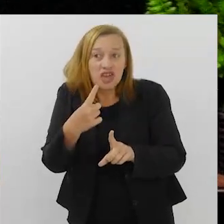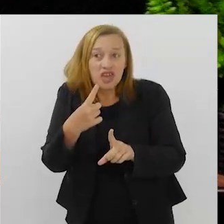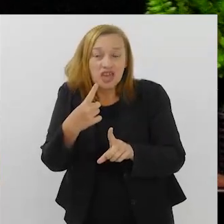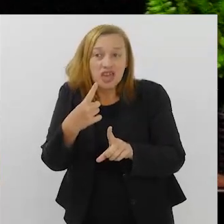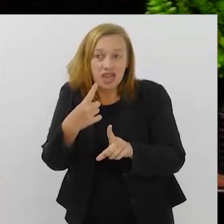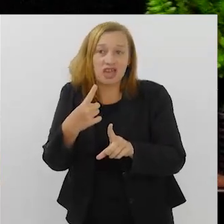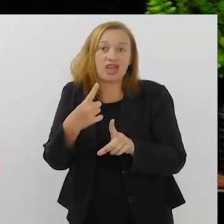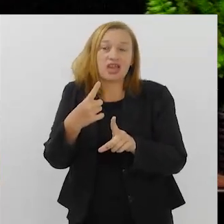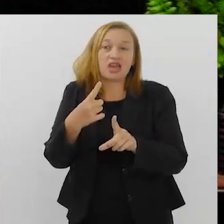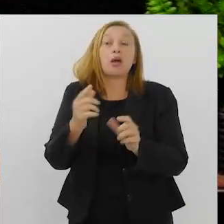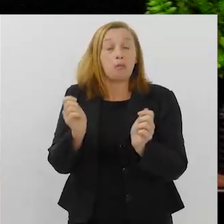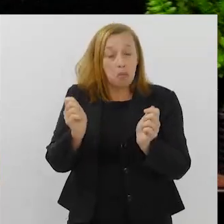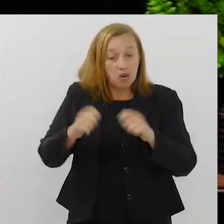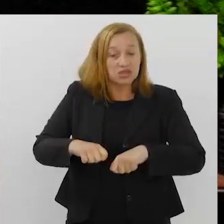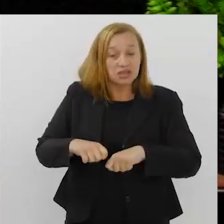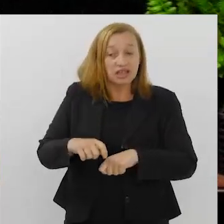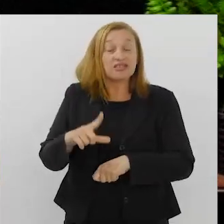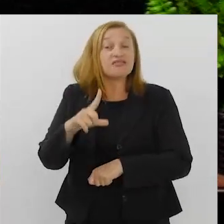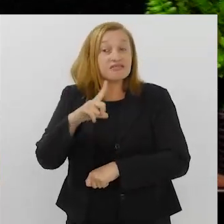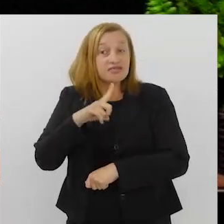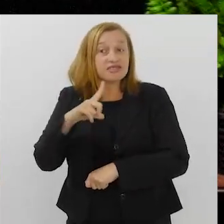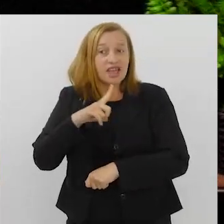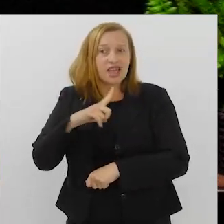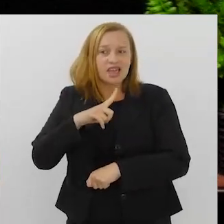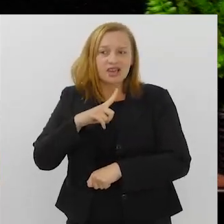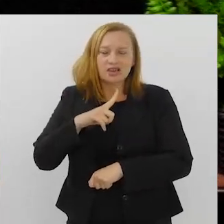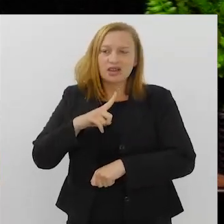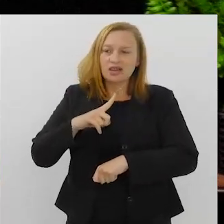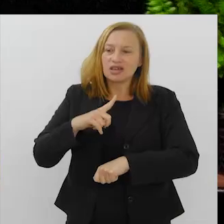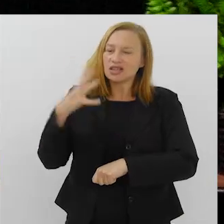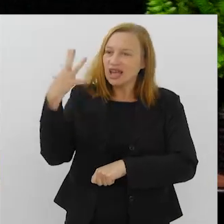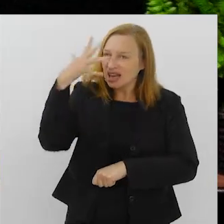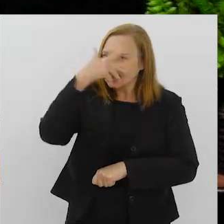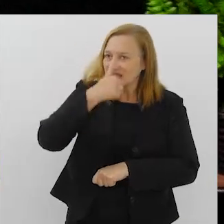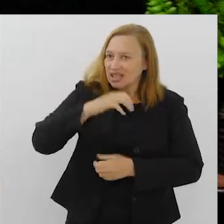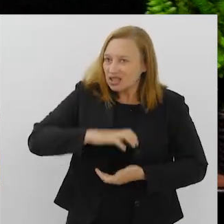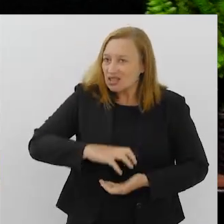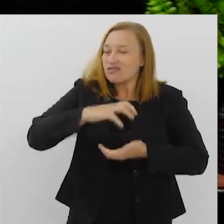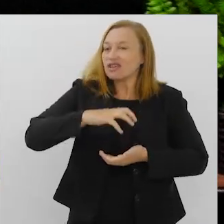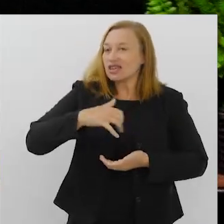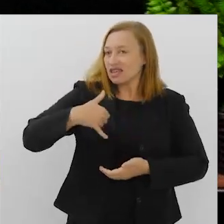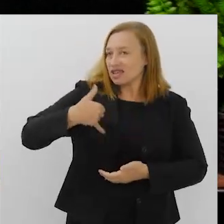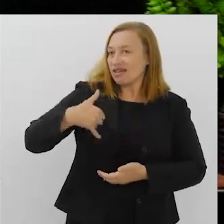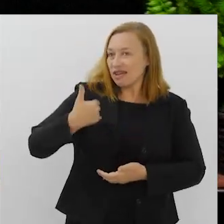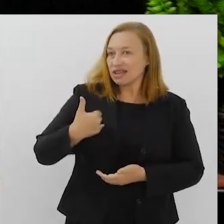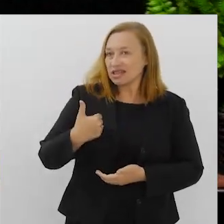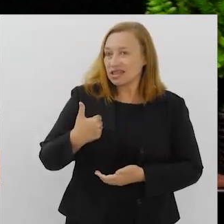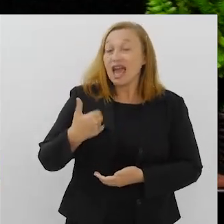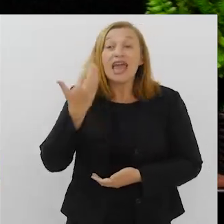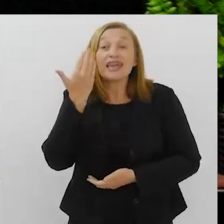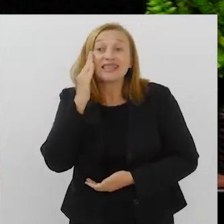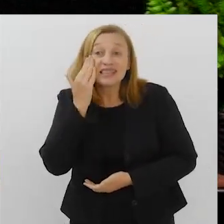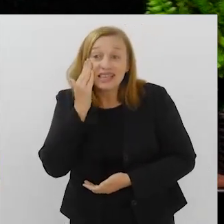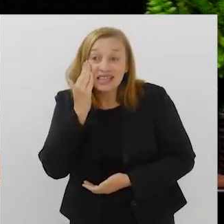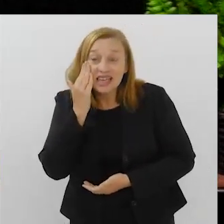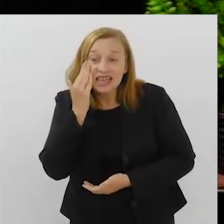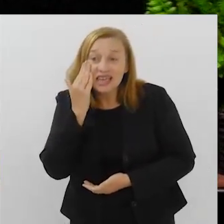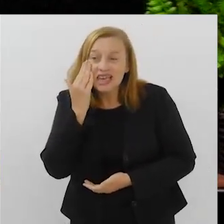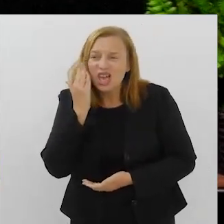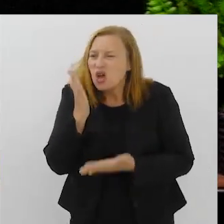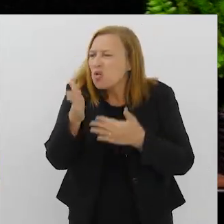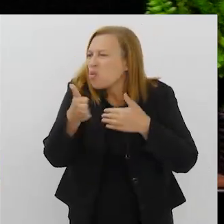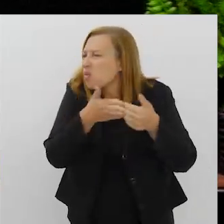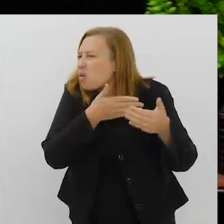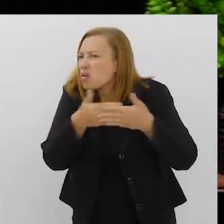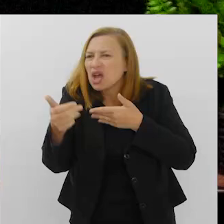há e a potencialidade que há, né, no envelhecimento. Então, acho que o nosso sonho é esse, é entender